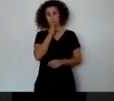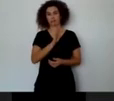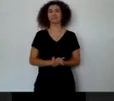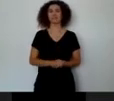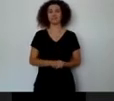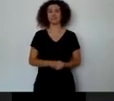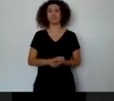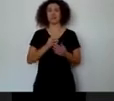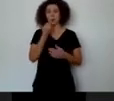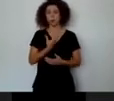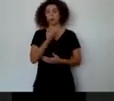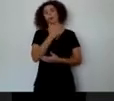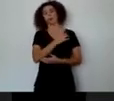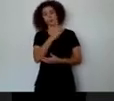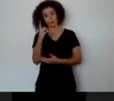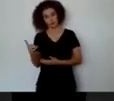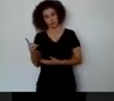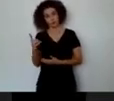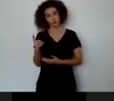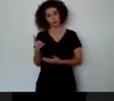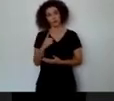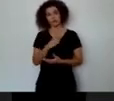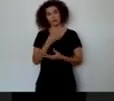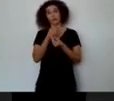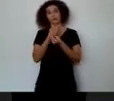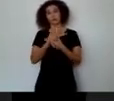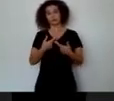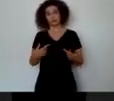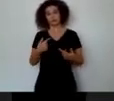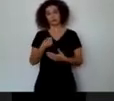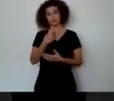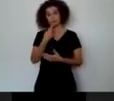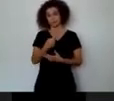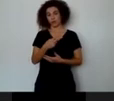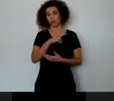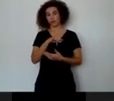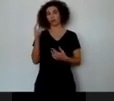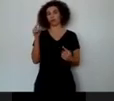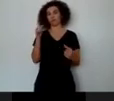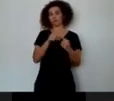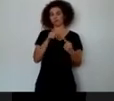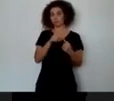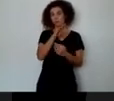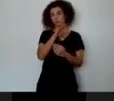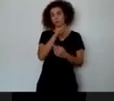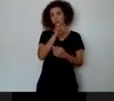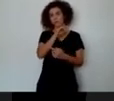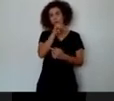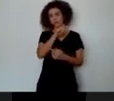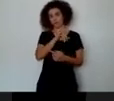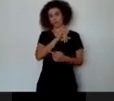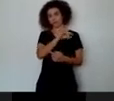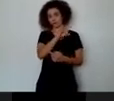Bom dia, gente. Muita coisa do que eu vou falar aqui vai esbarrar com o que a Beatriz trouxe. Acho que vai ser uma